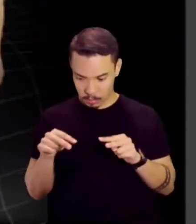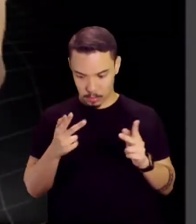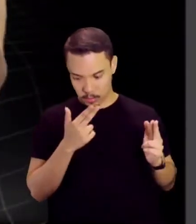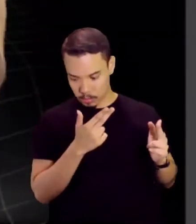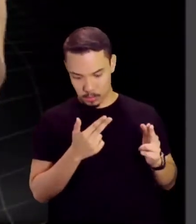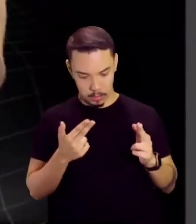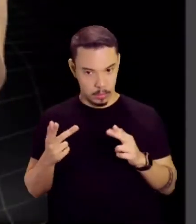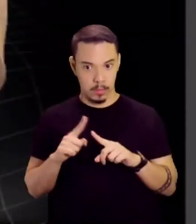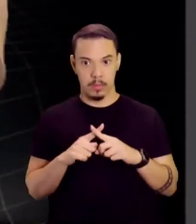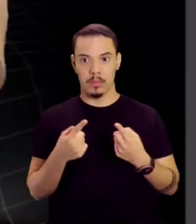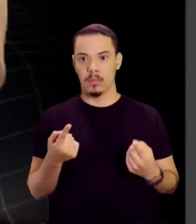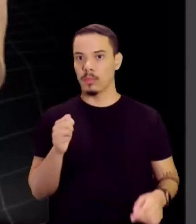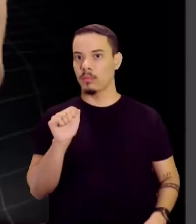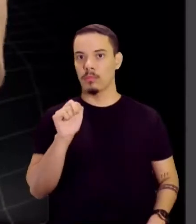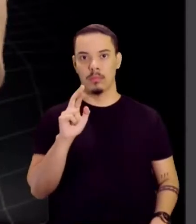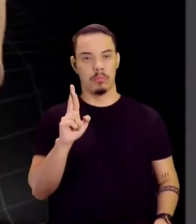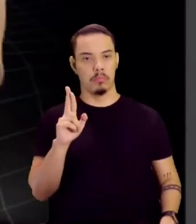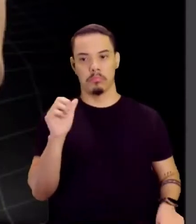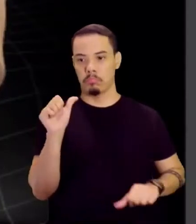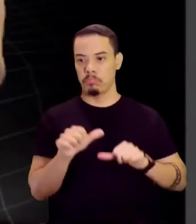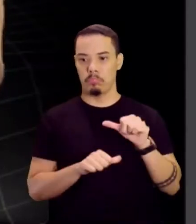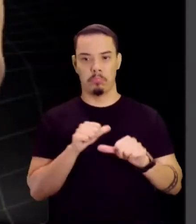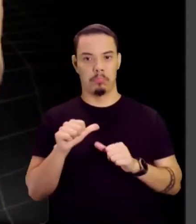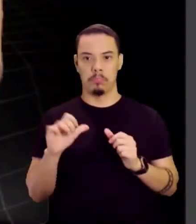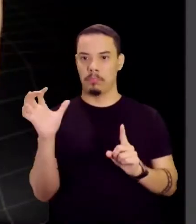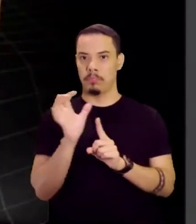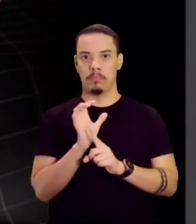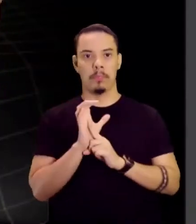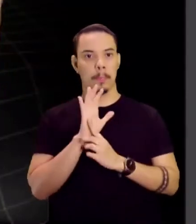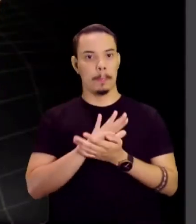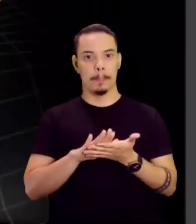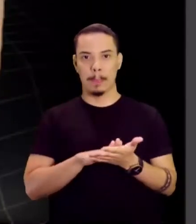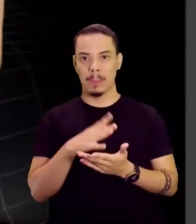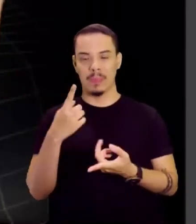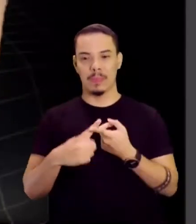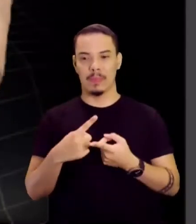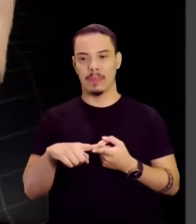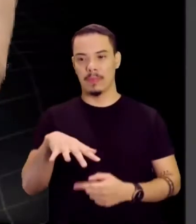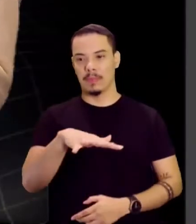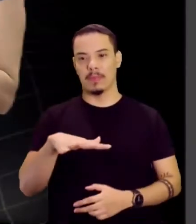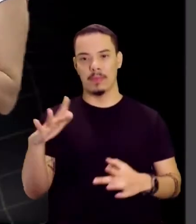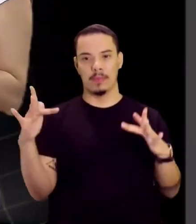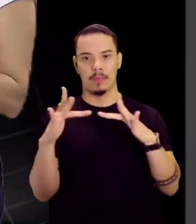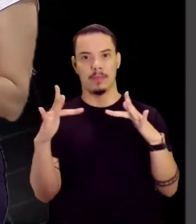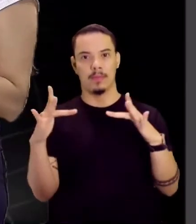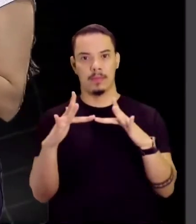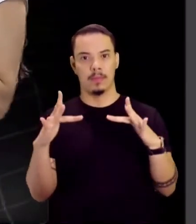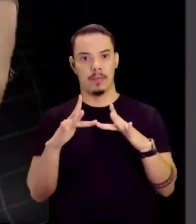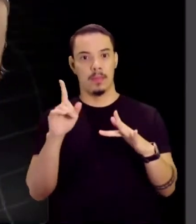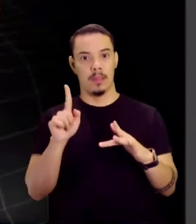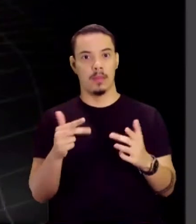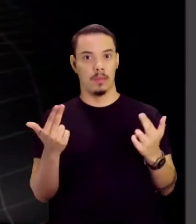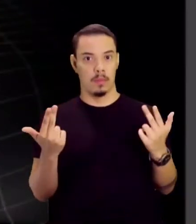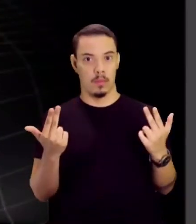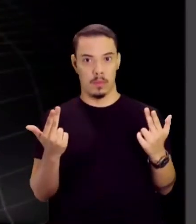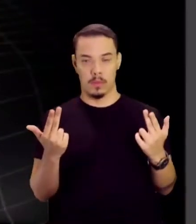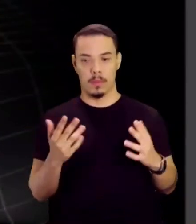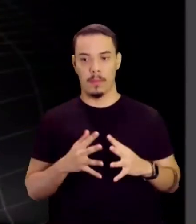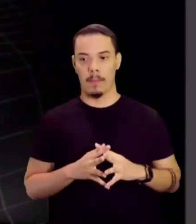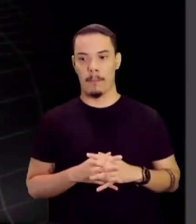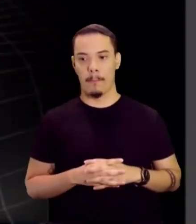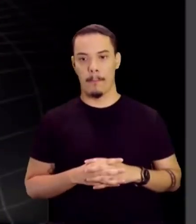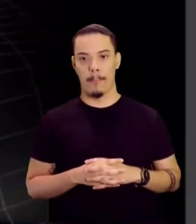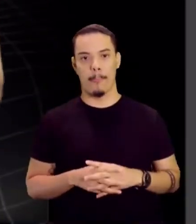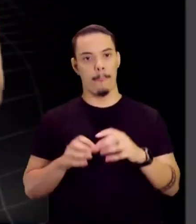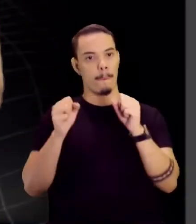nesse caso, a resistência do ar ela não vai influenciar, porque a área de contato ali é igual, né, Décio? Isso, justamente.